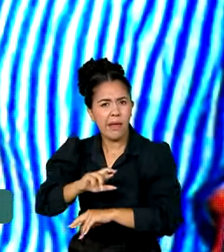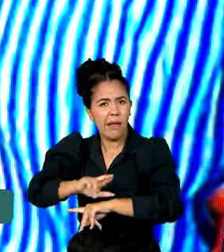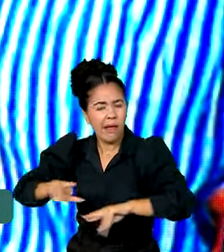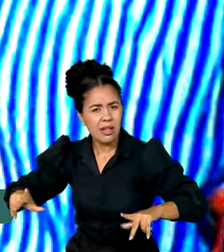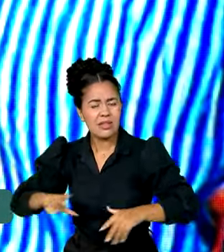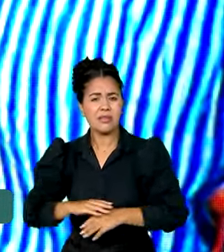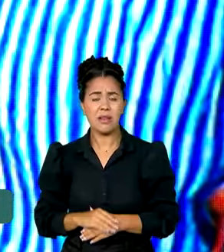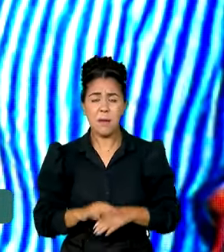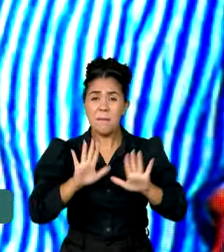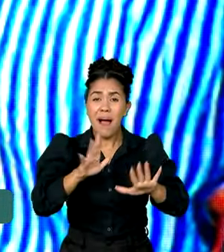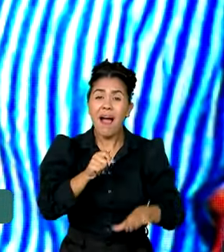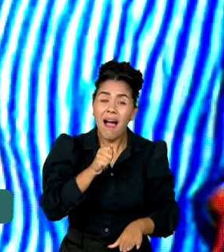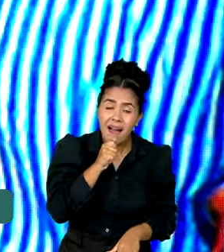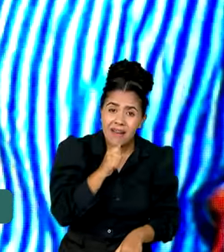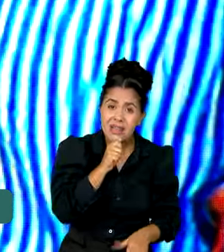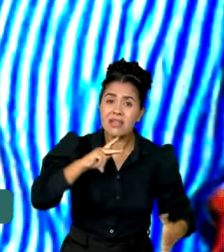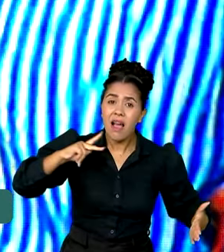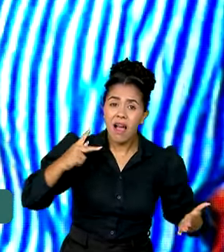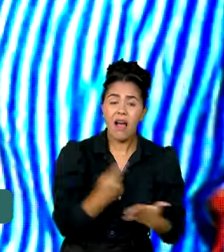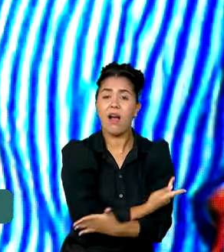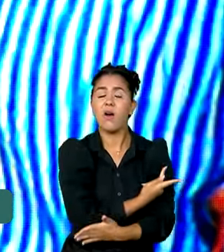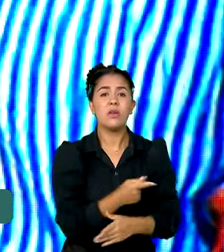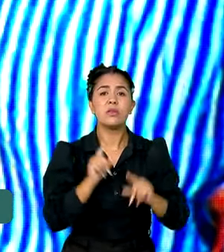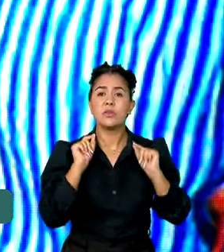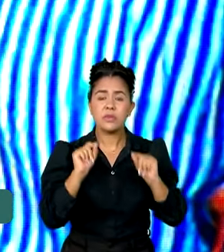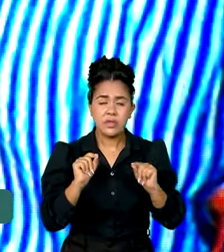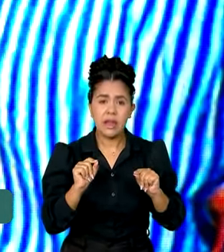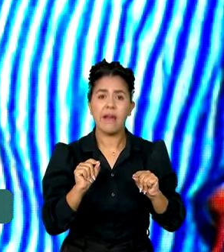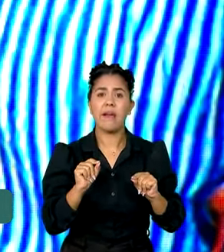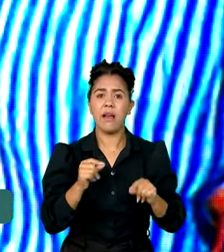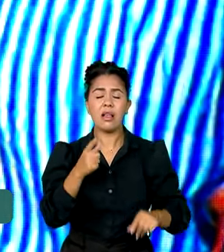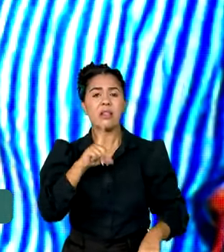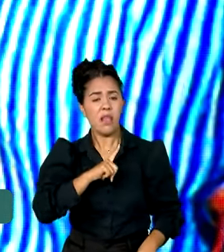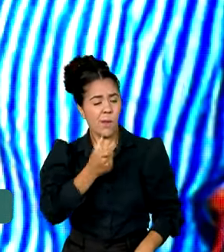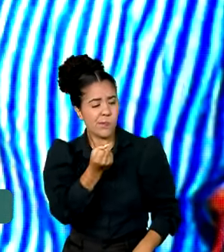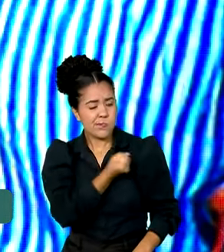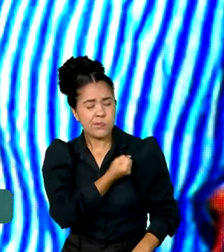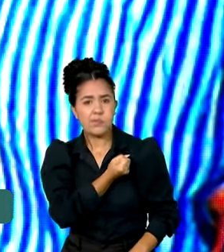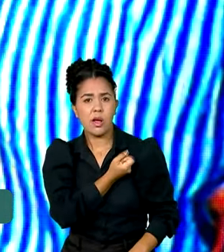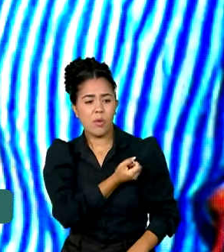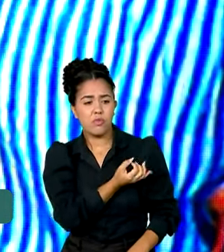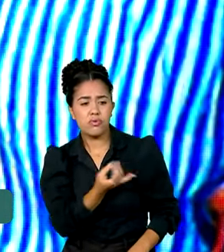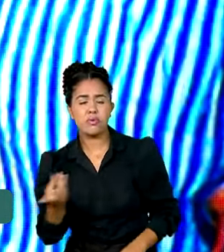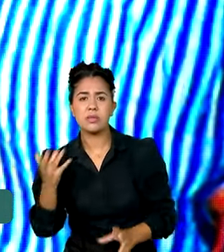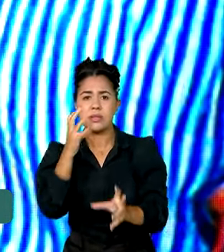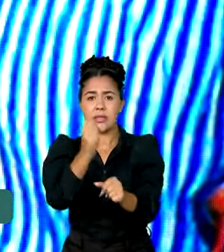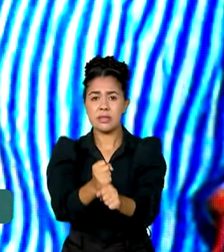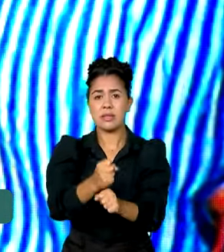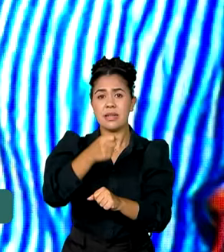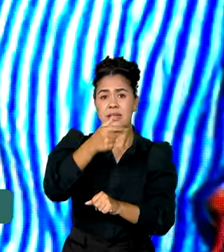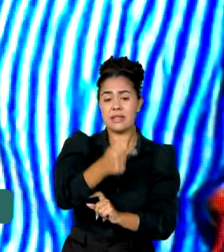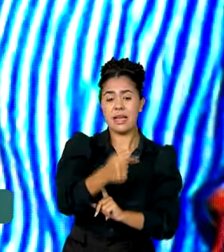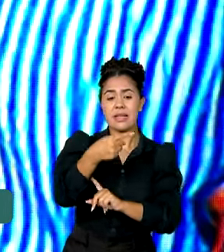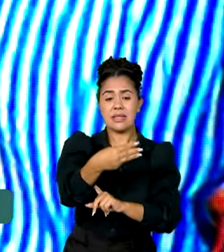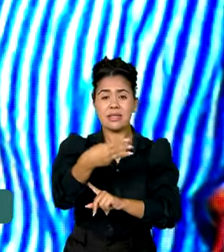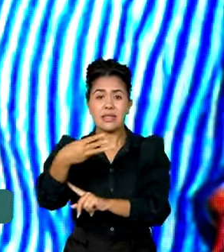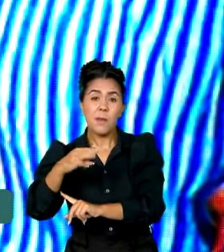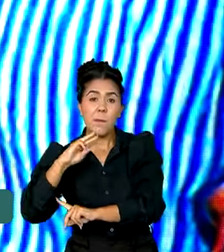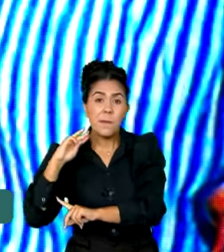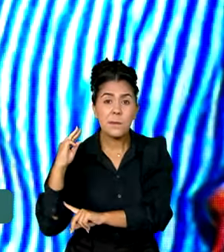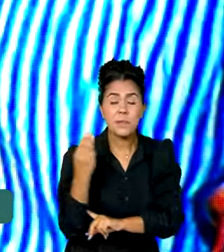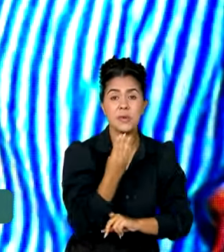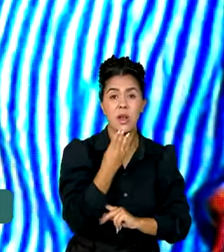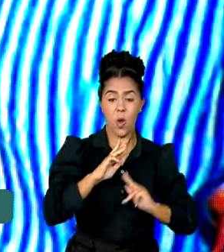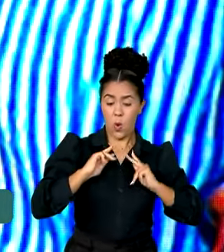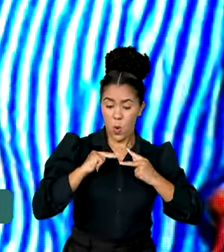e ainda assim a gente fica estarrecido com o número de que 733 milhões de